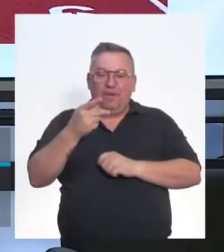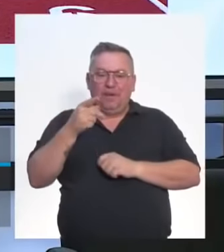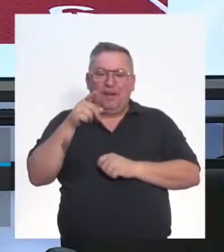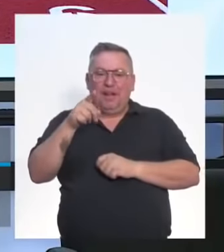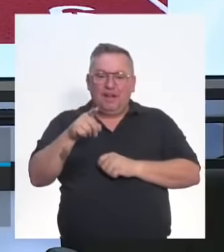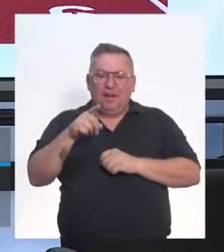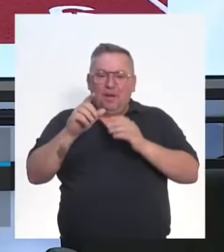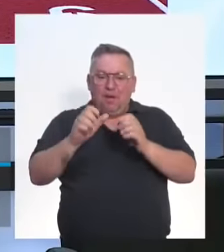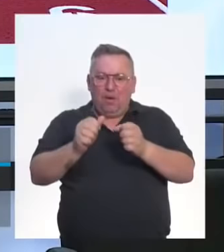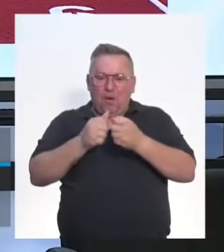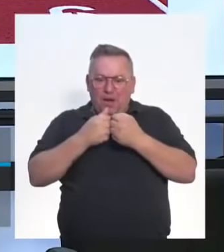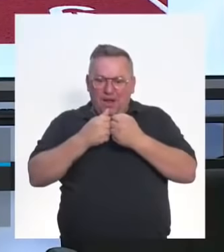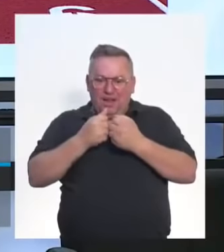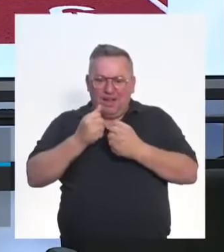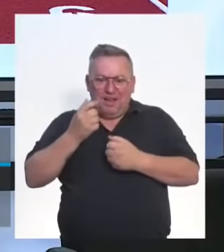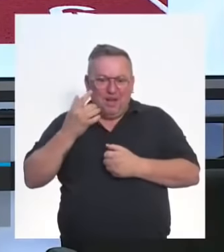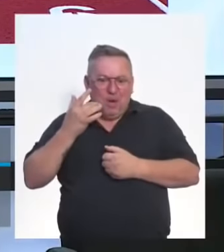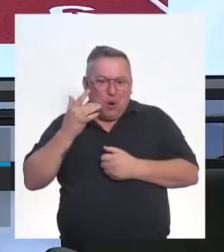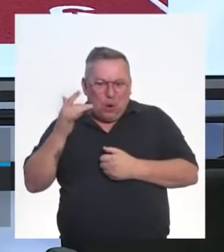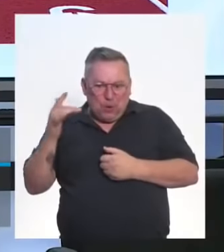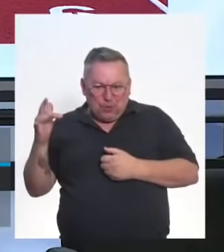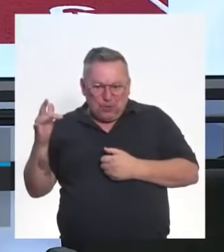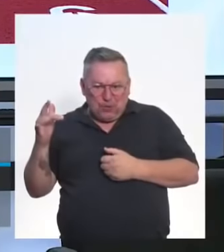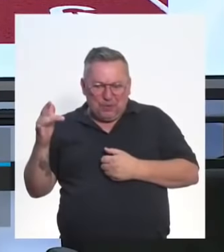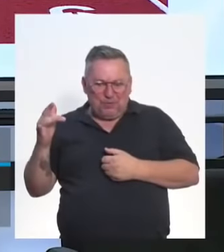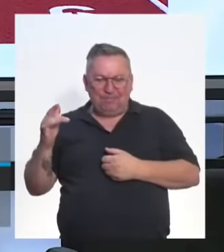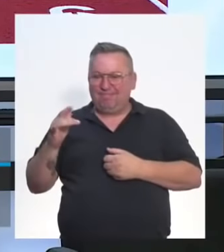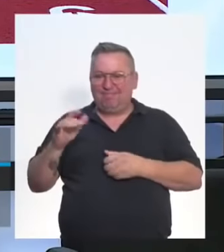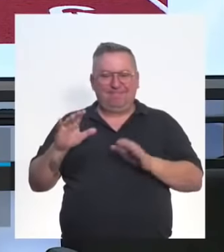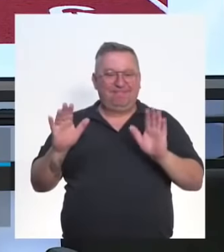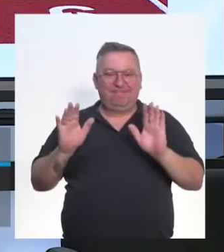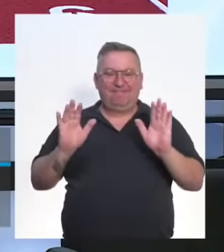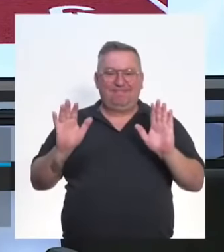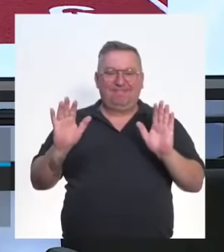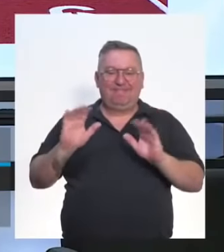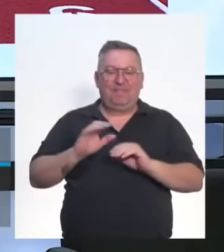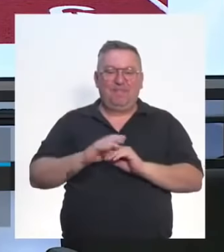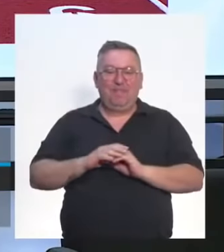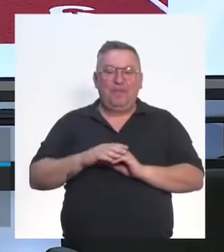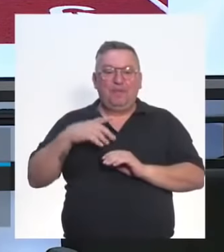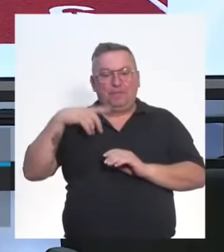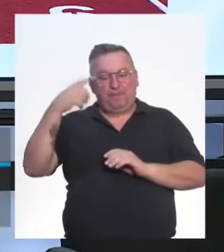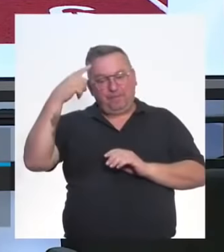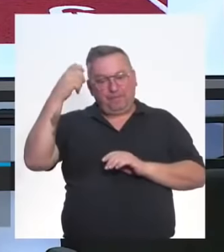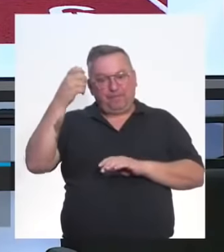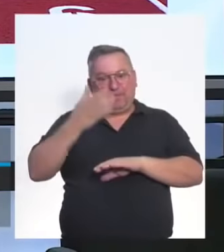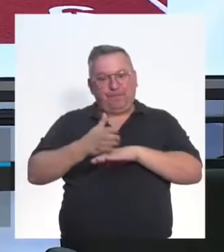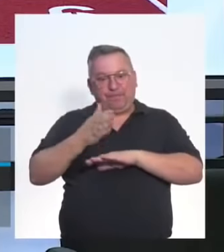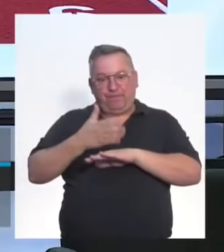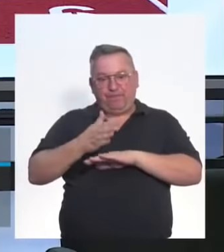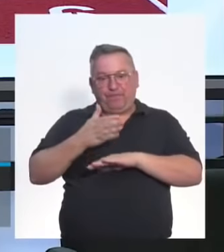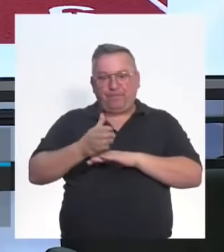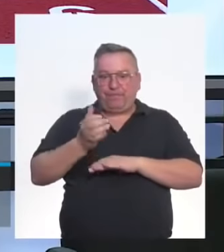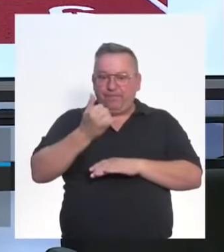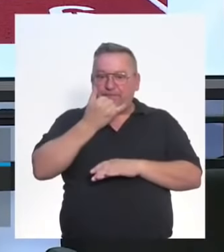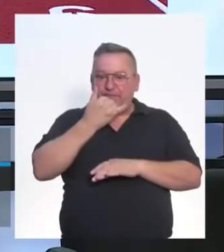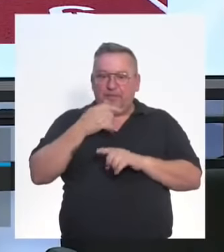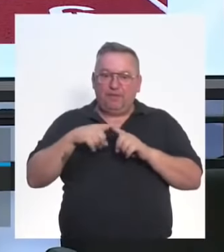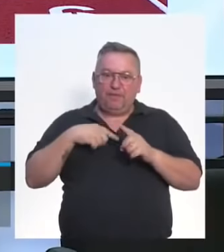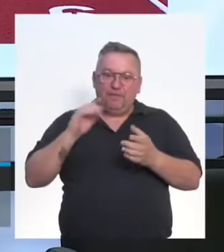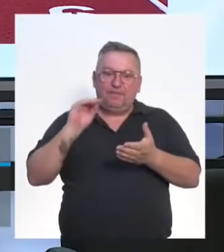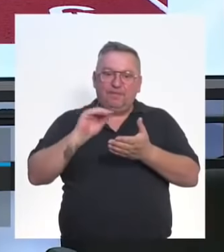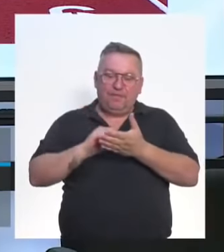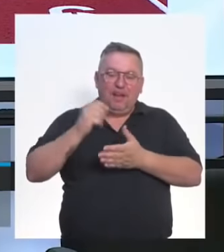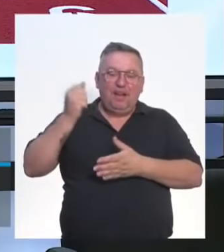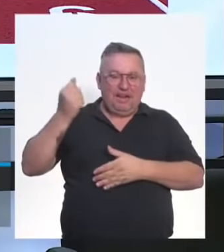mortadela é de ouro, tá? A ideia não era essa, gente. Na hora a gente criou o exercício lá, me desculpa, eu botei uma mortadela